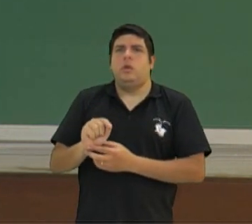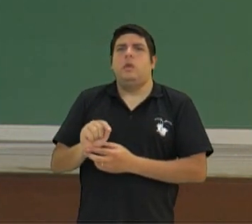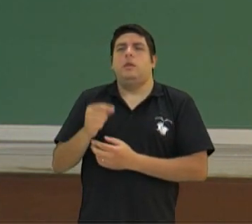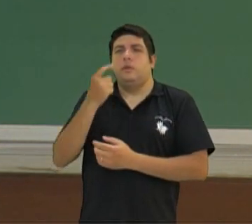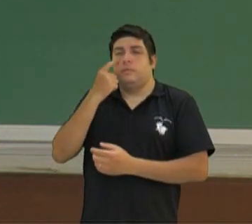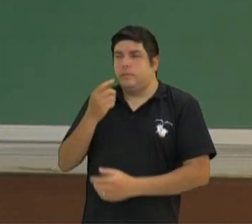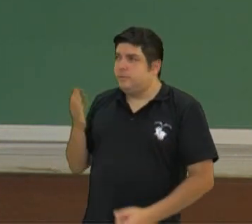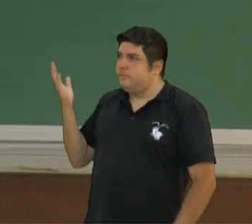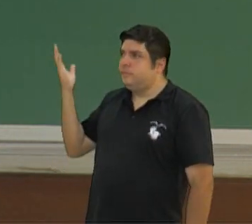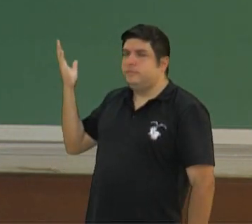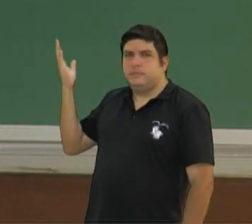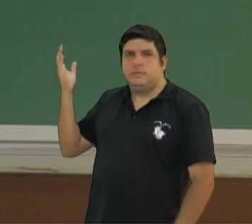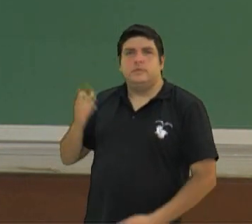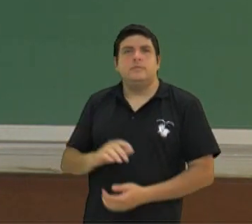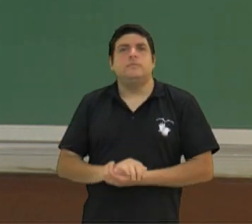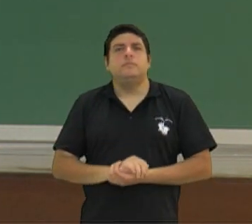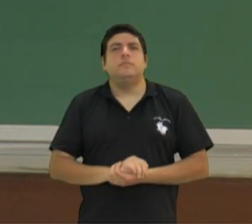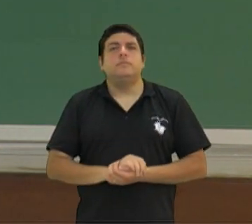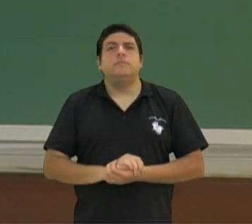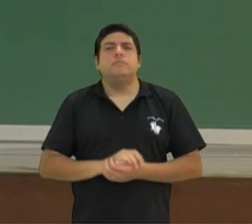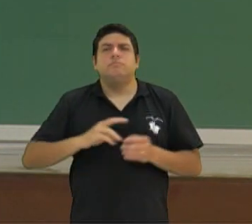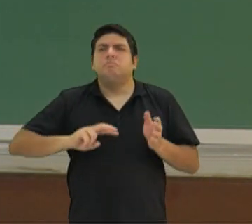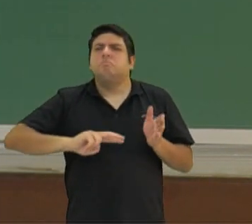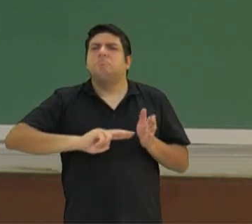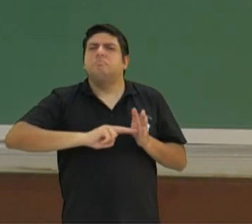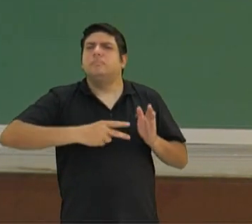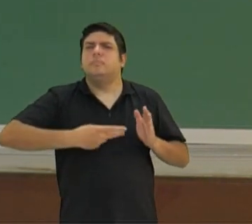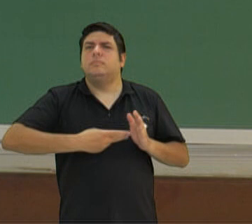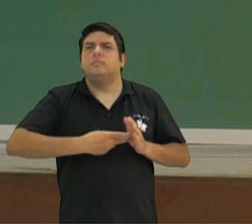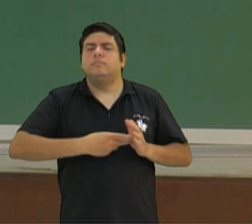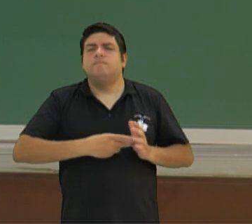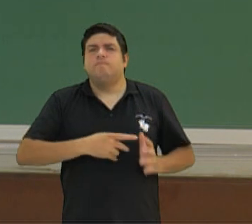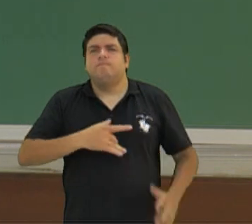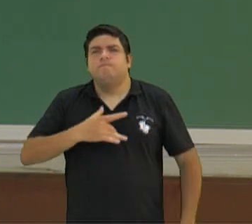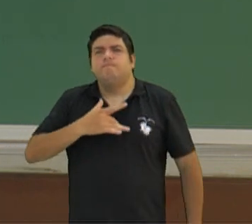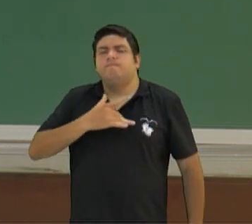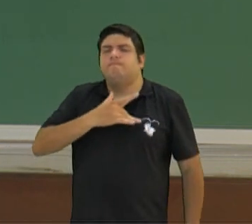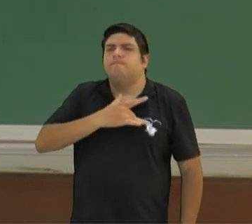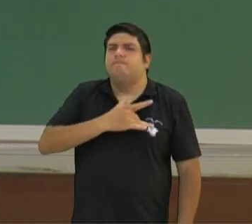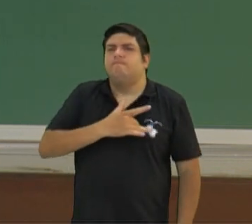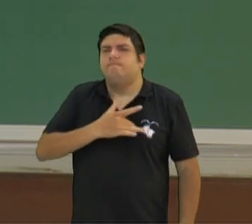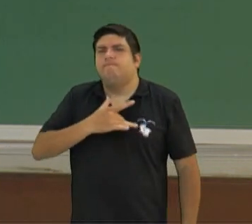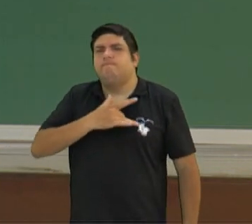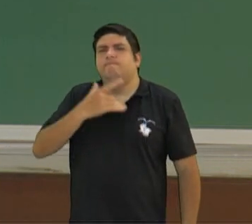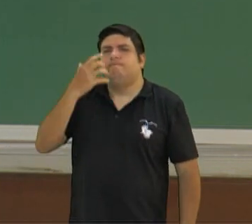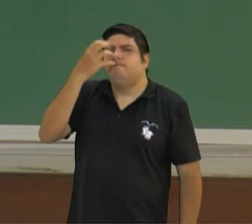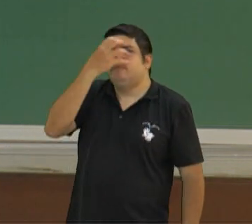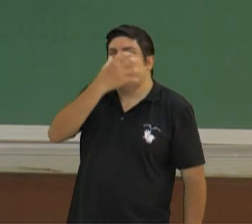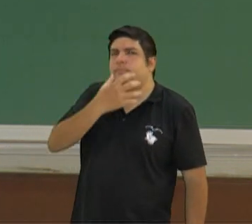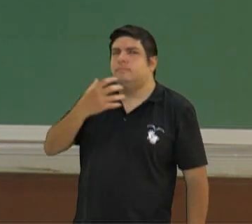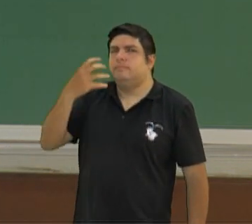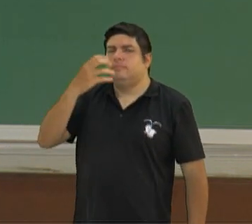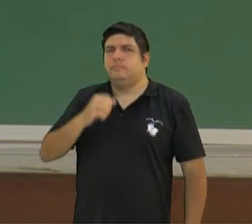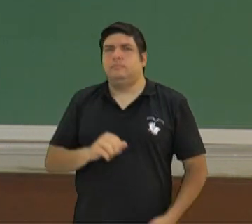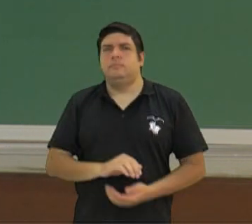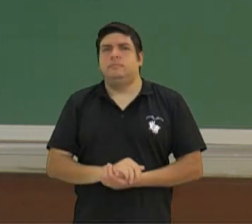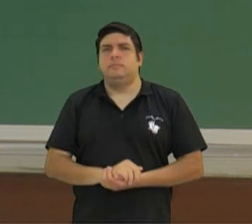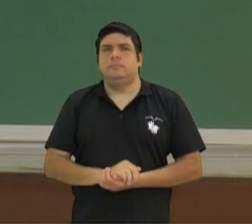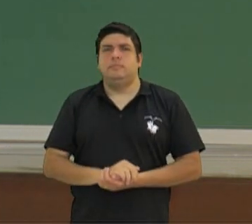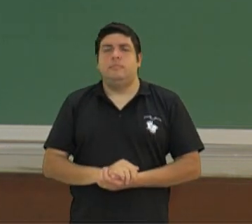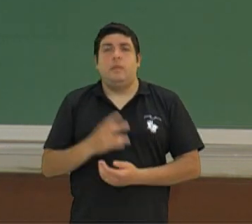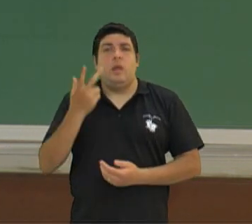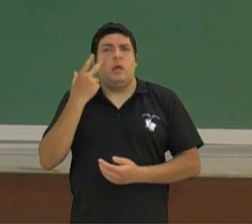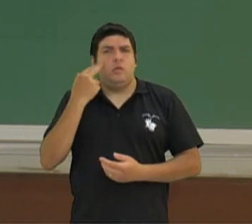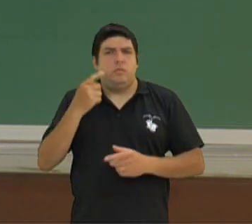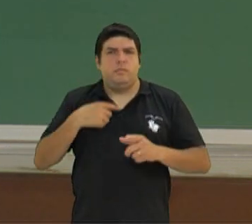Love, que significa se apaixonando, tá? Então é muito comum, às vezes, de você encontrar, principalmente